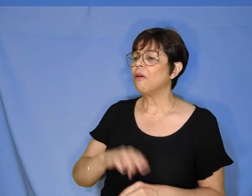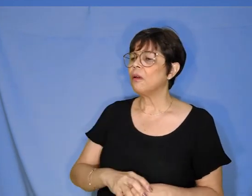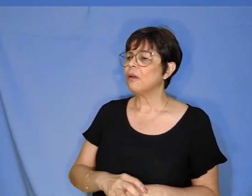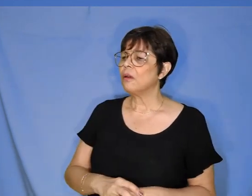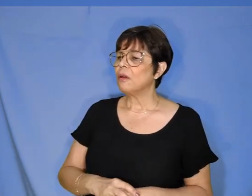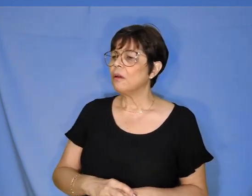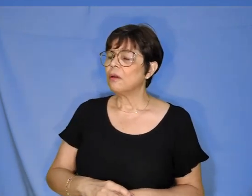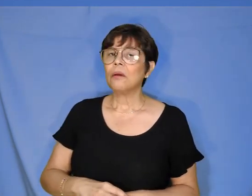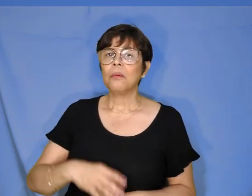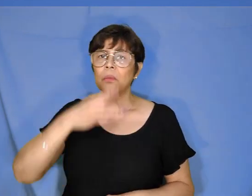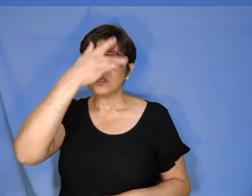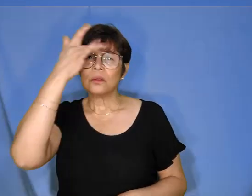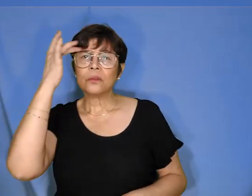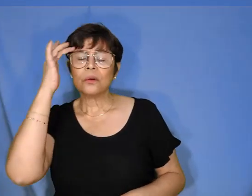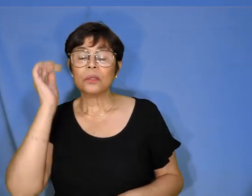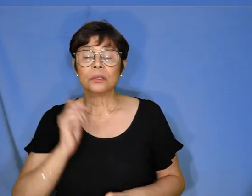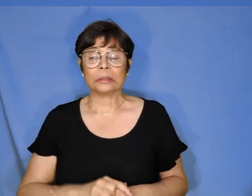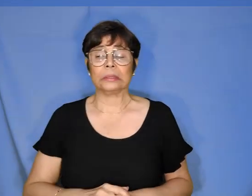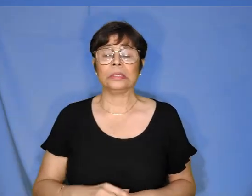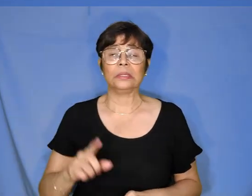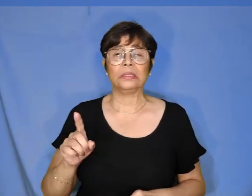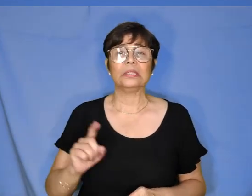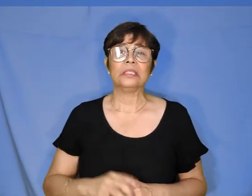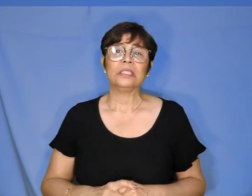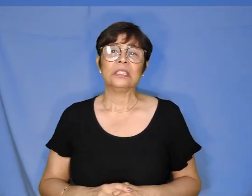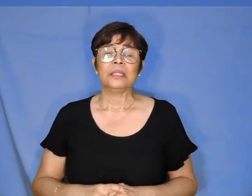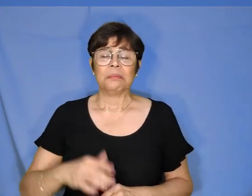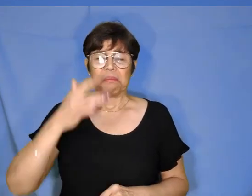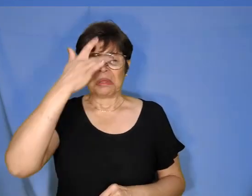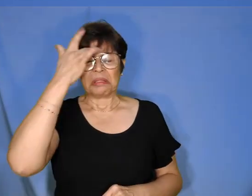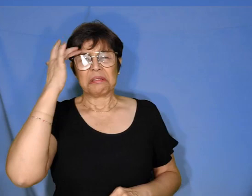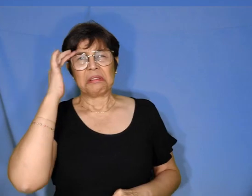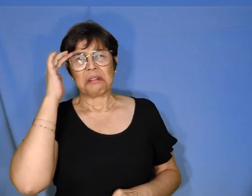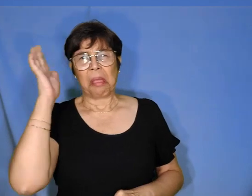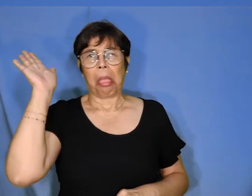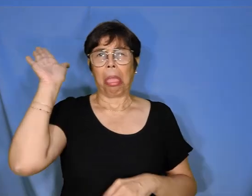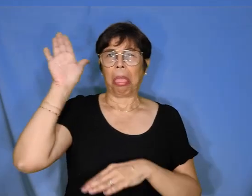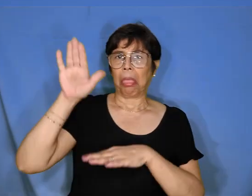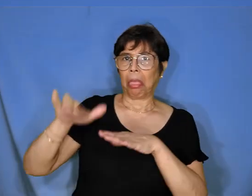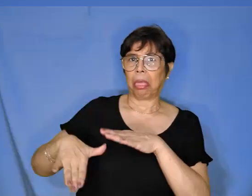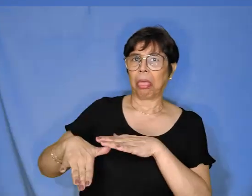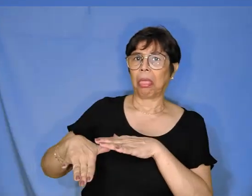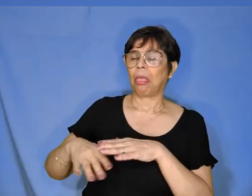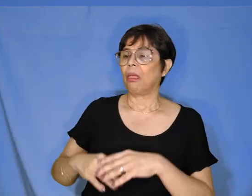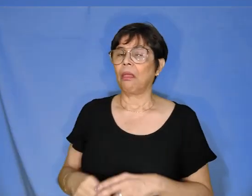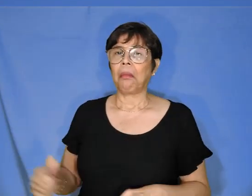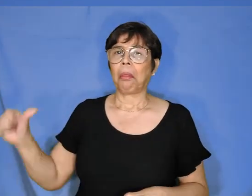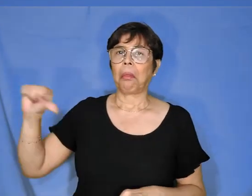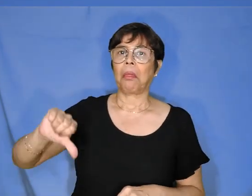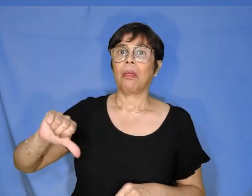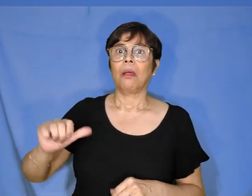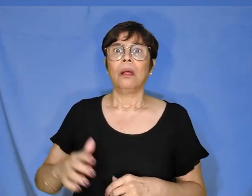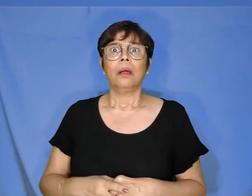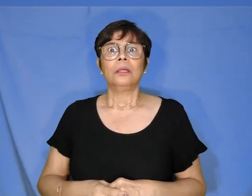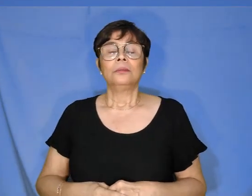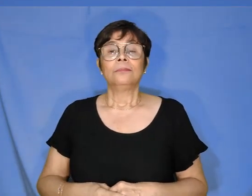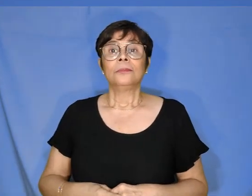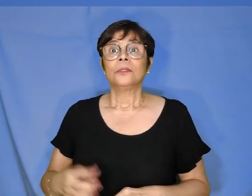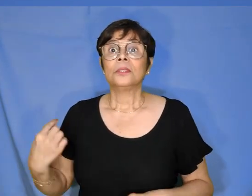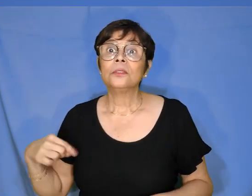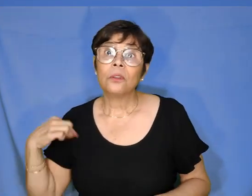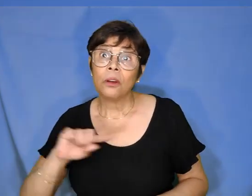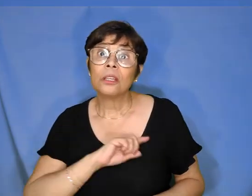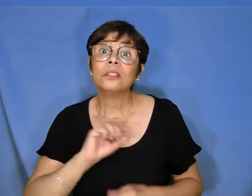põe ele acima da gente e ouve, e escuta, e suporta, dá suporte, ajuda,